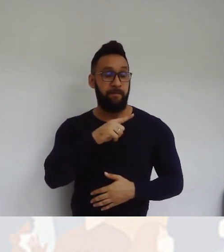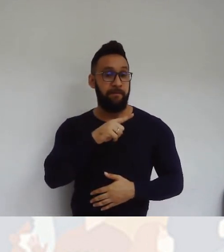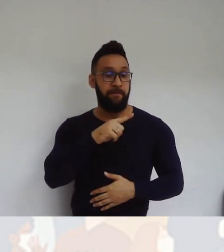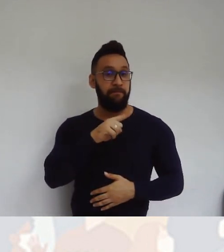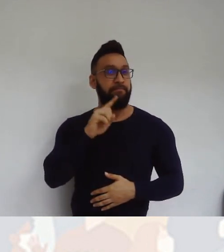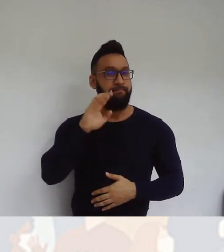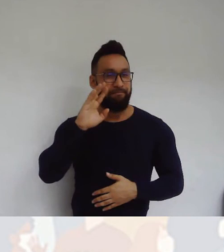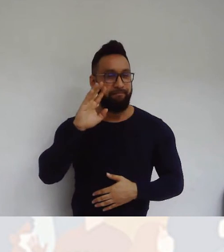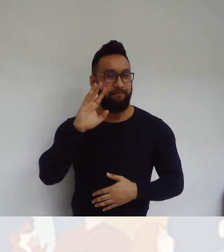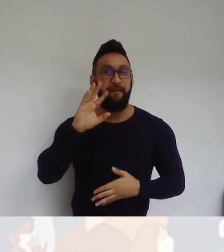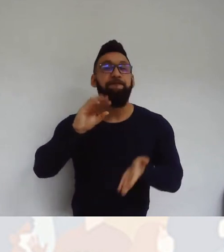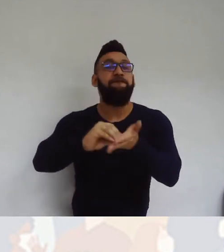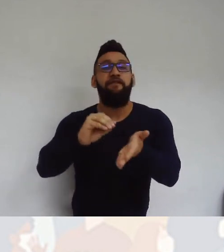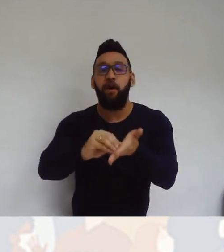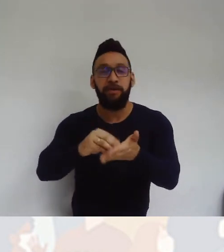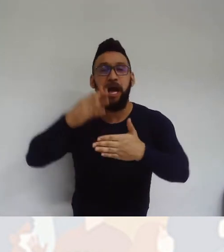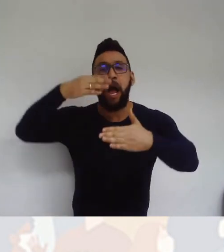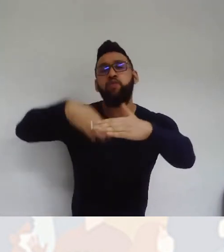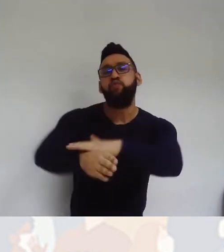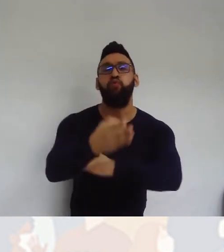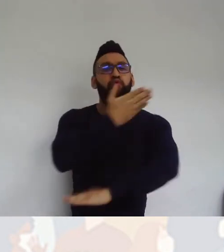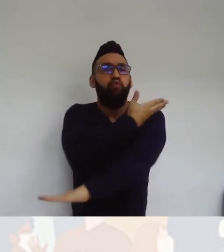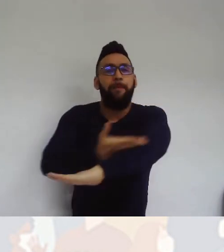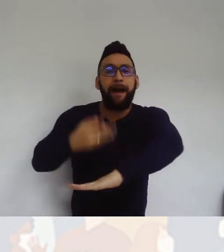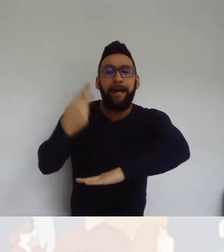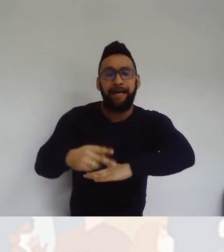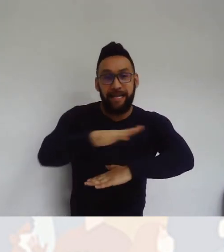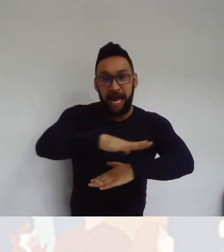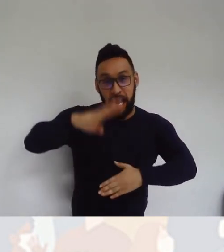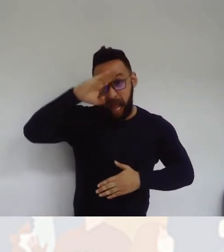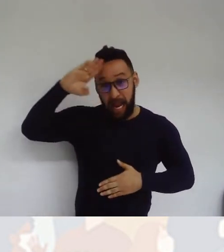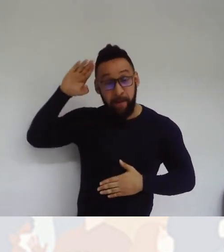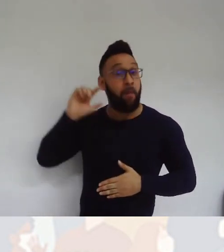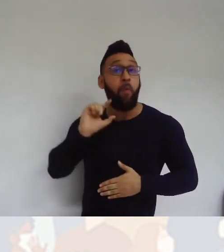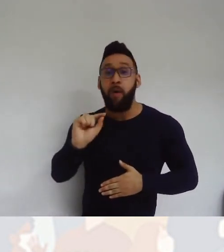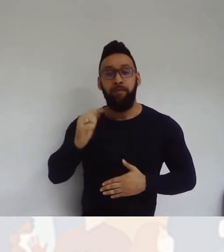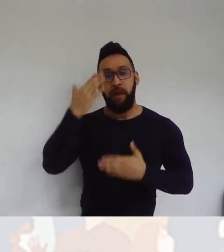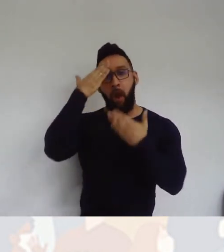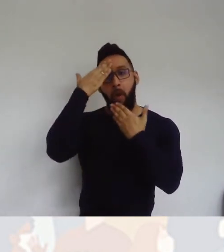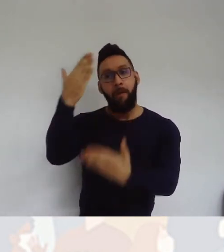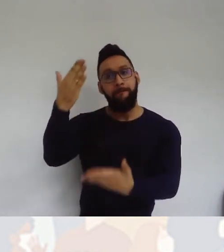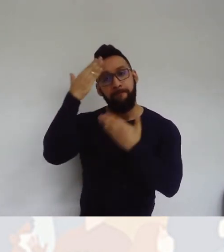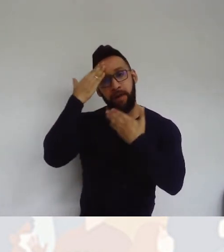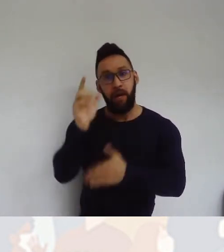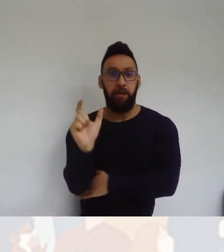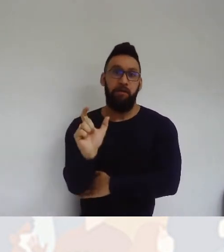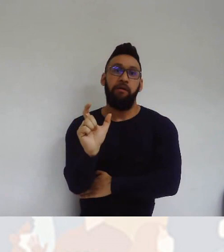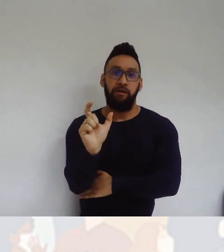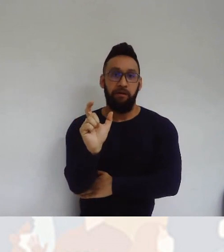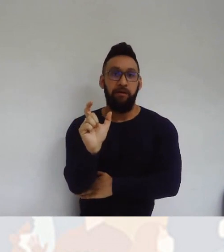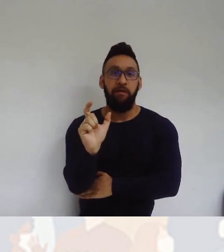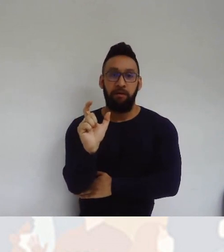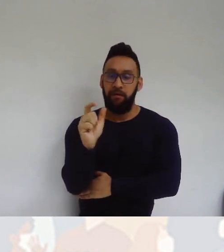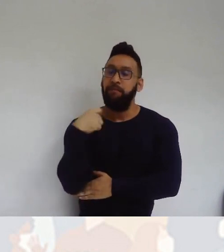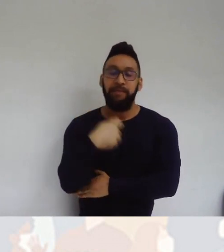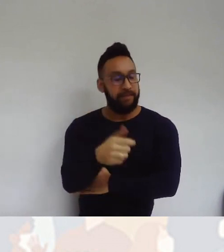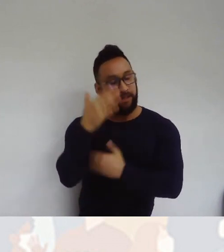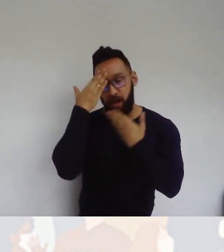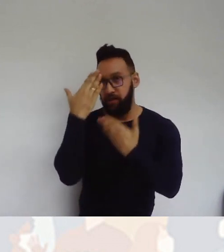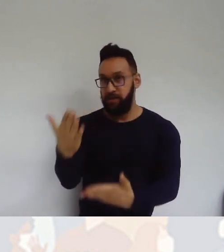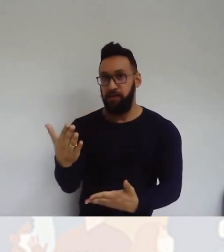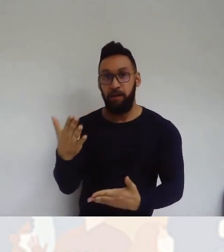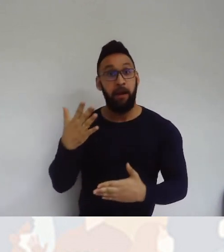agradece pouquíssimo. E nós que estamos envolvidos com o trabalho acadêmico, a gente preza